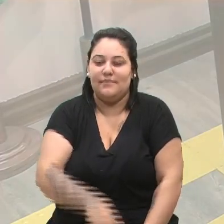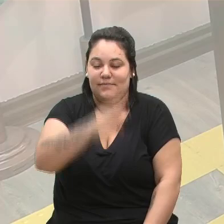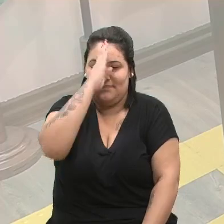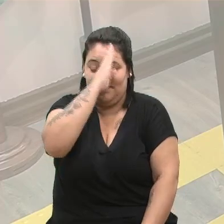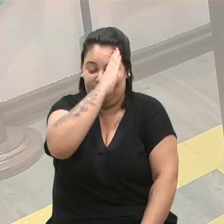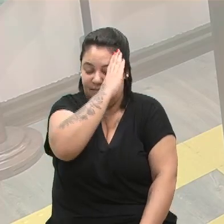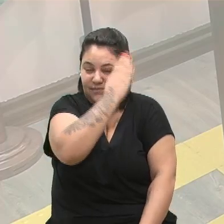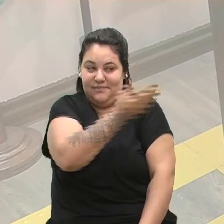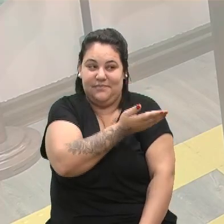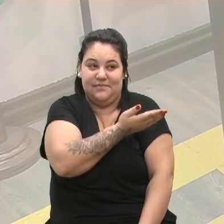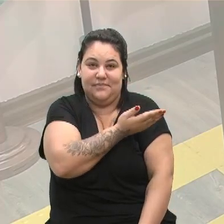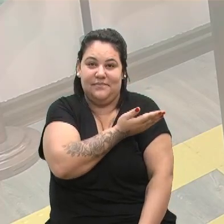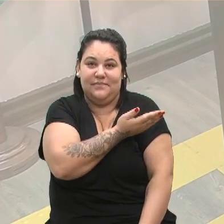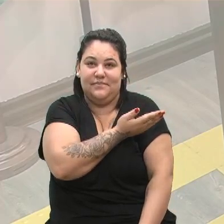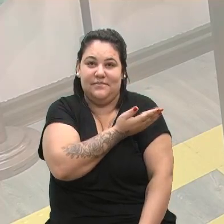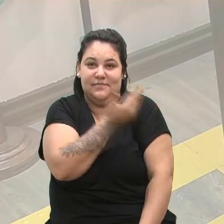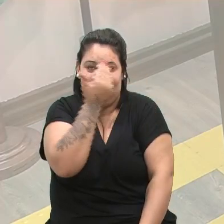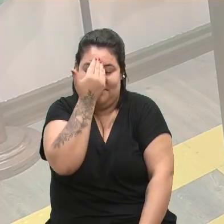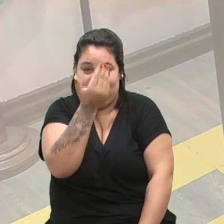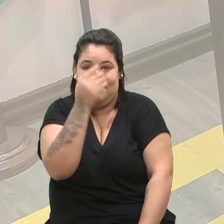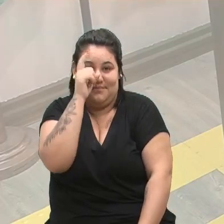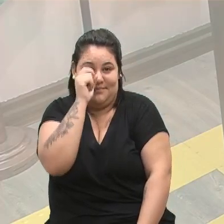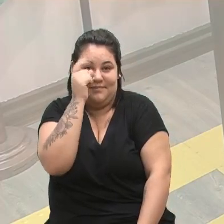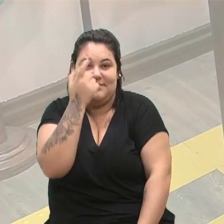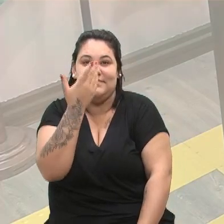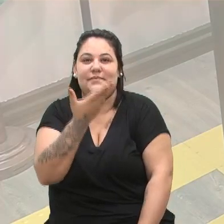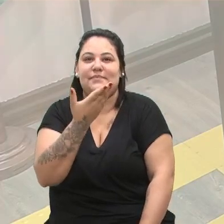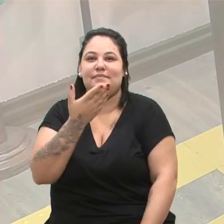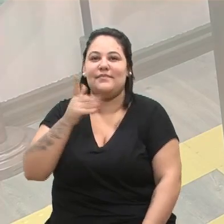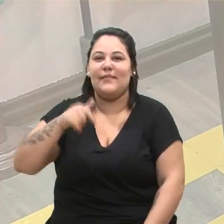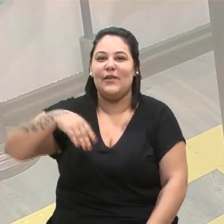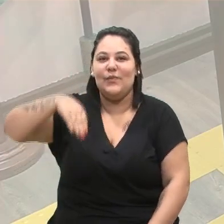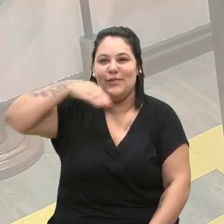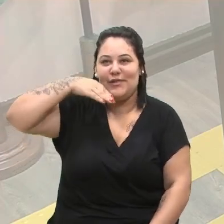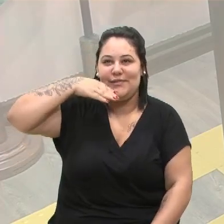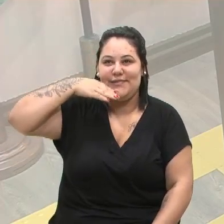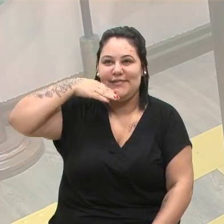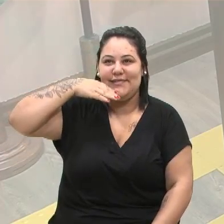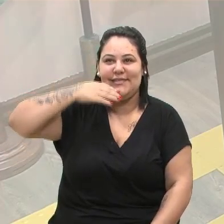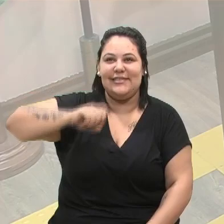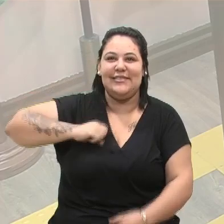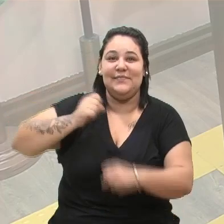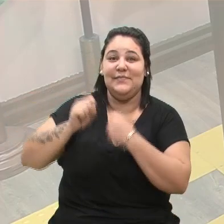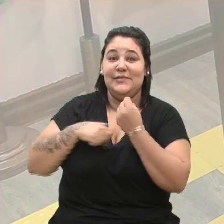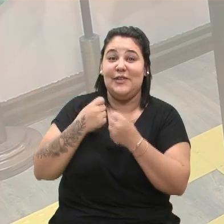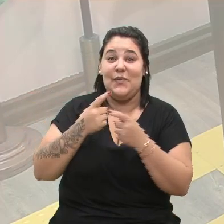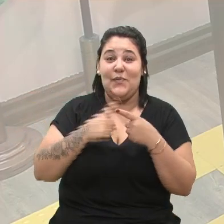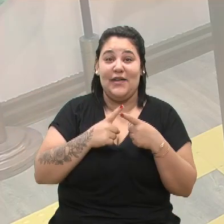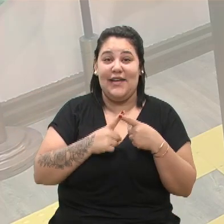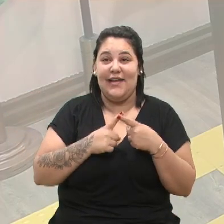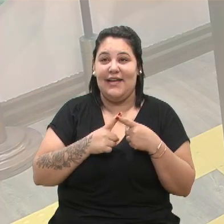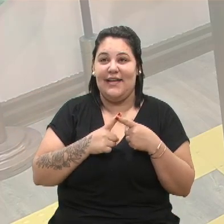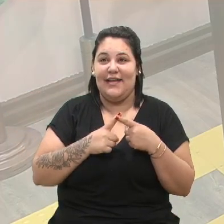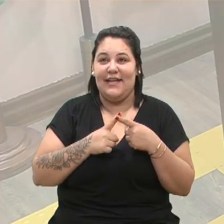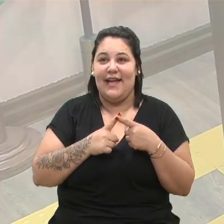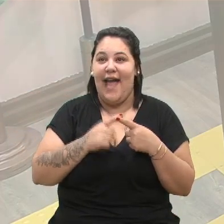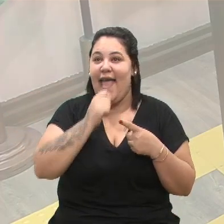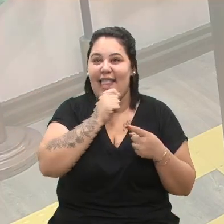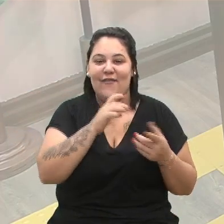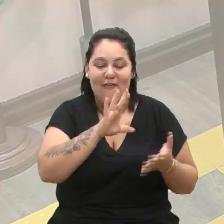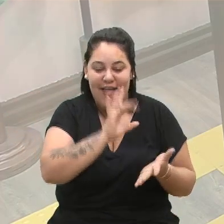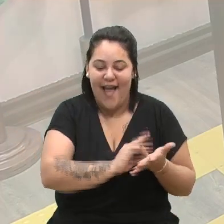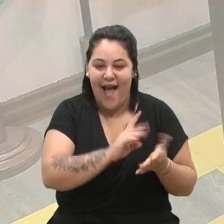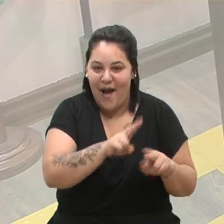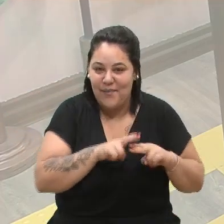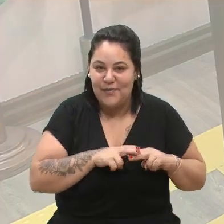Obrigado pela parte. É que o vereador Bortola ele é um pouco ansioso, né? Porque não foi protocolado, foi por isso,